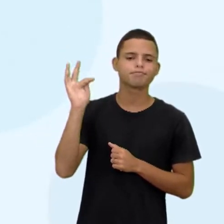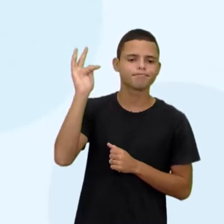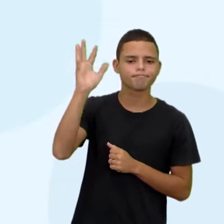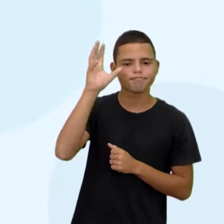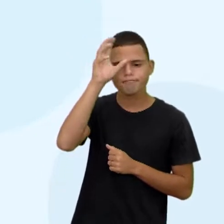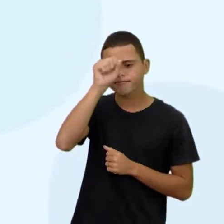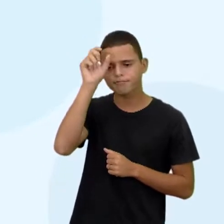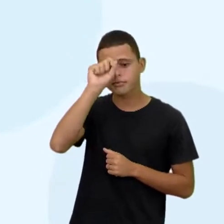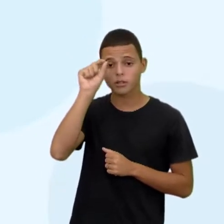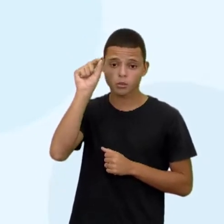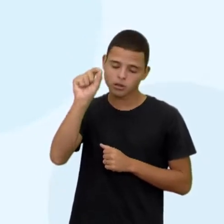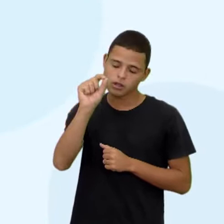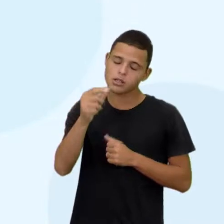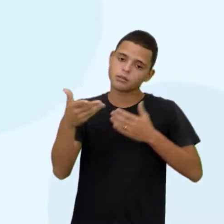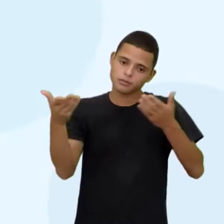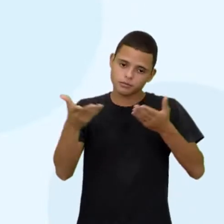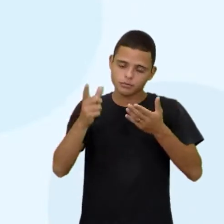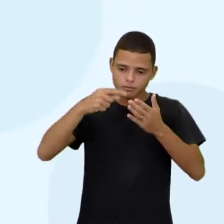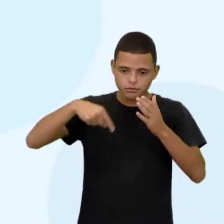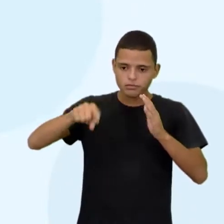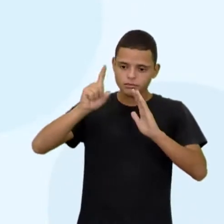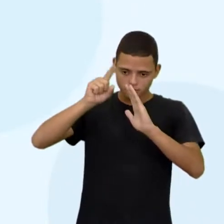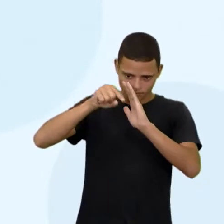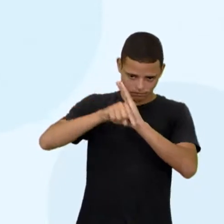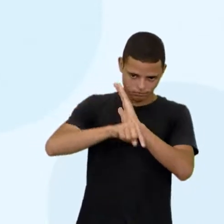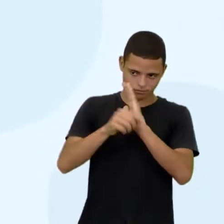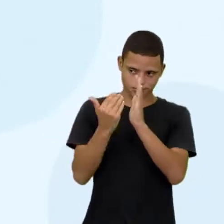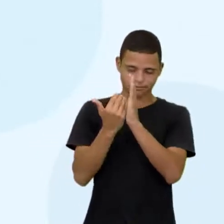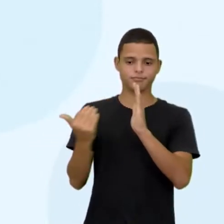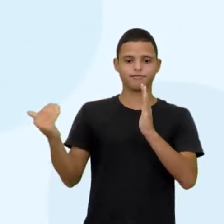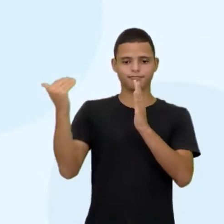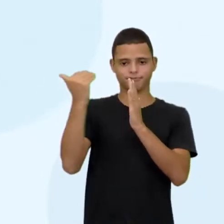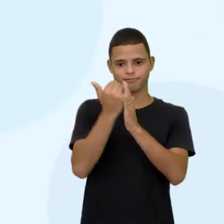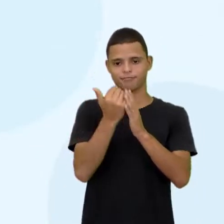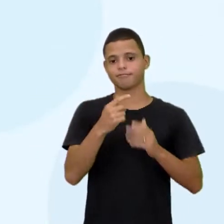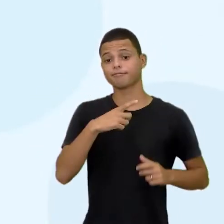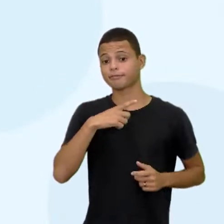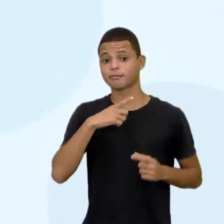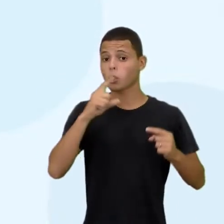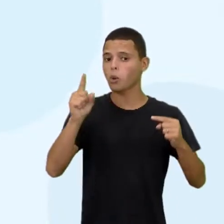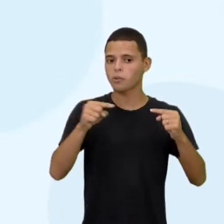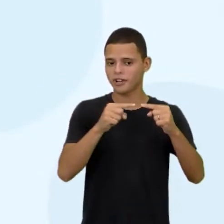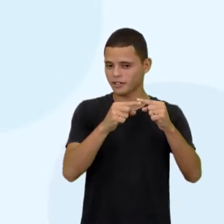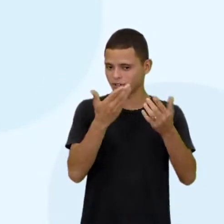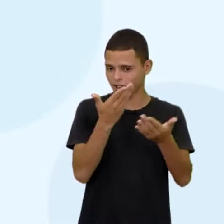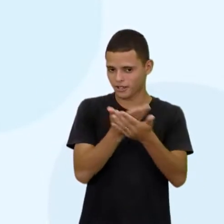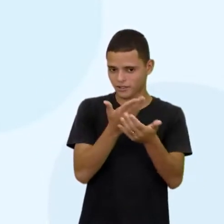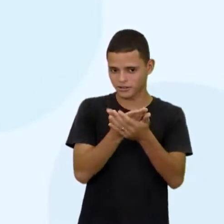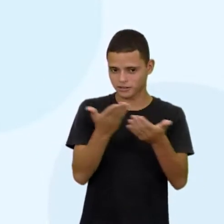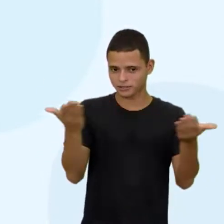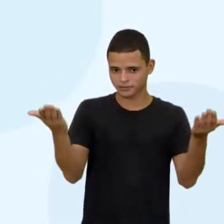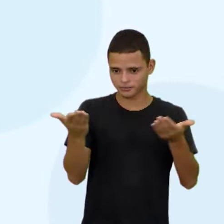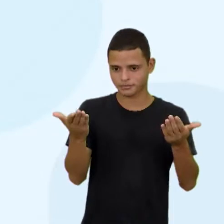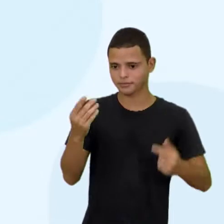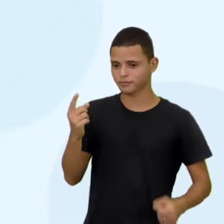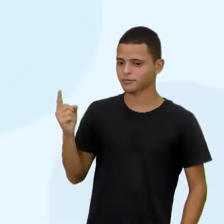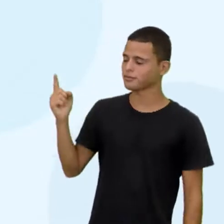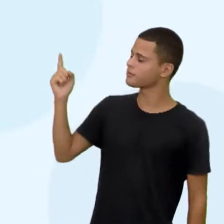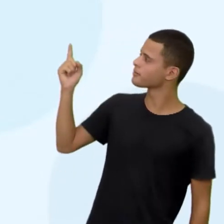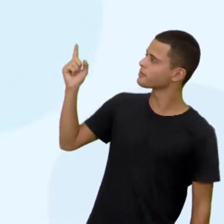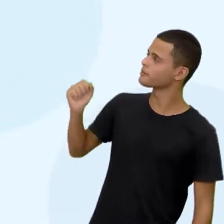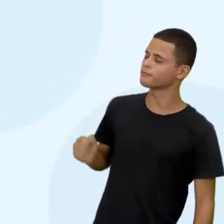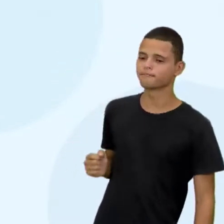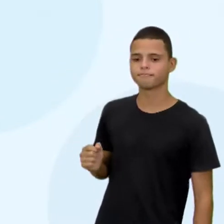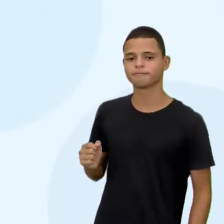aprender, ok? E hoje nós vamos aprofundar aí um pouquinho. E aí nós temos os objetivos da nossa aula, tá? Então, primeiro,